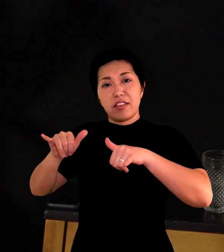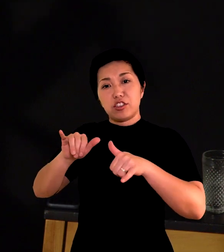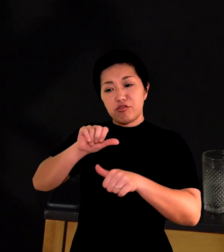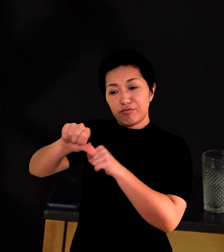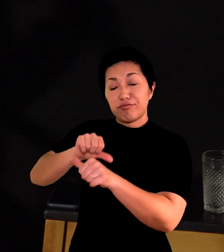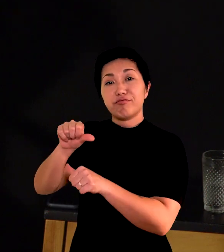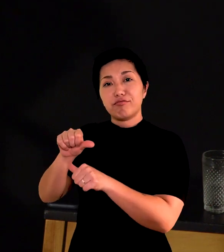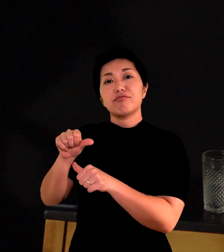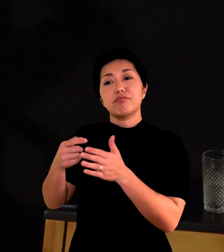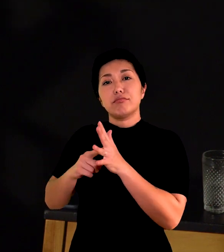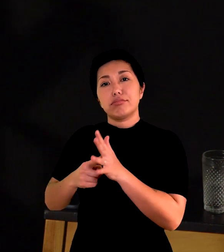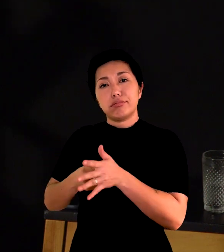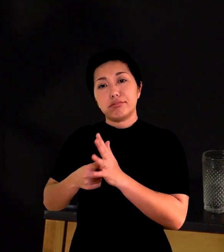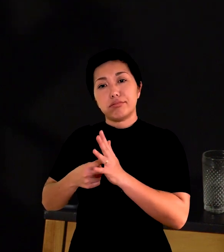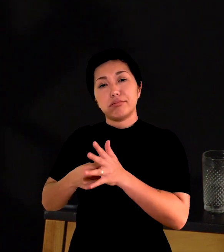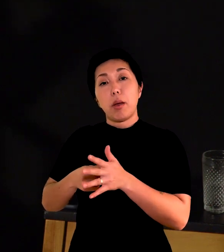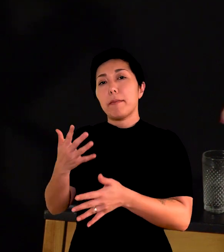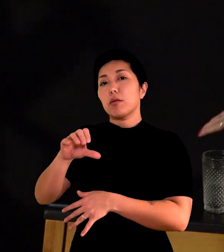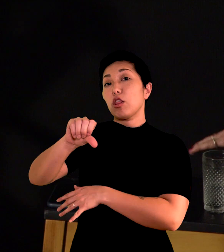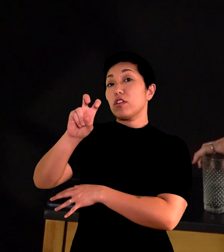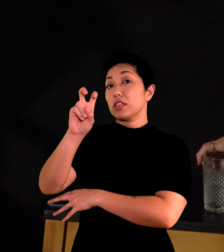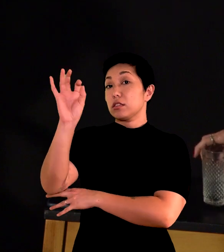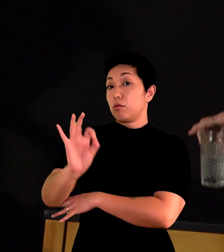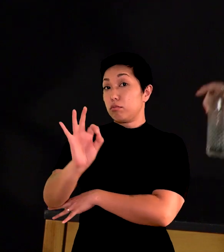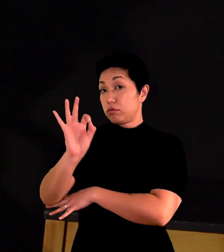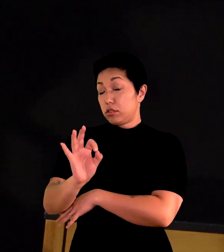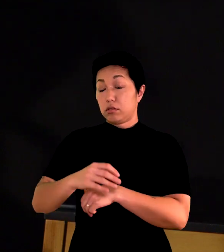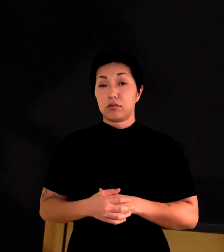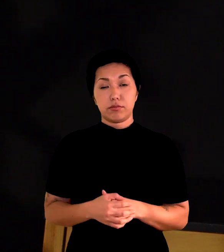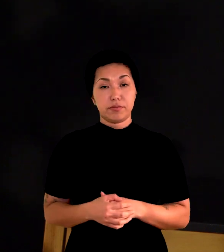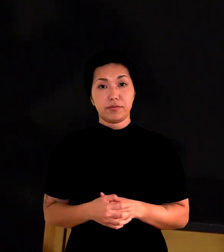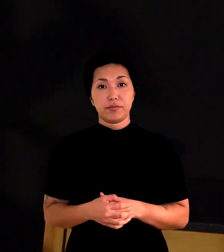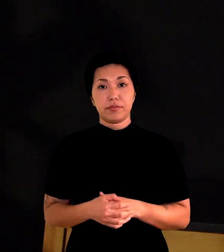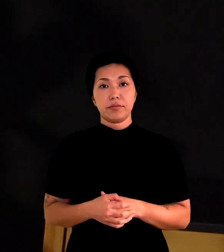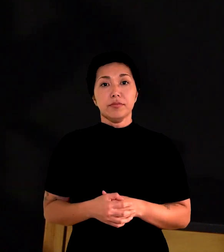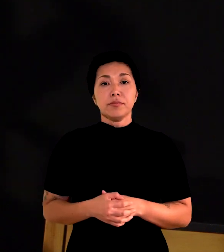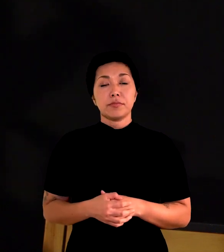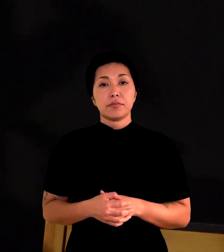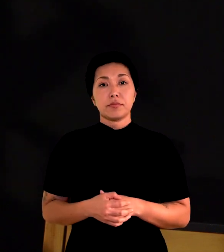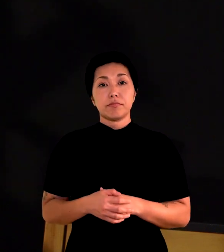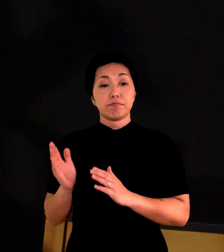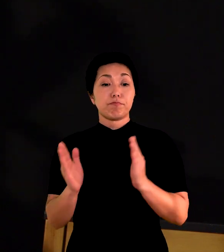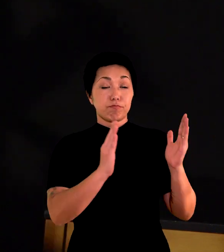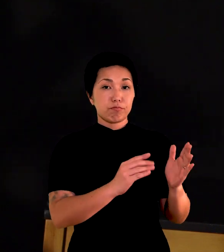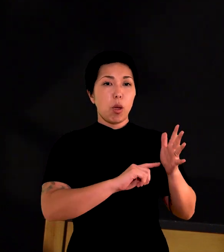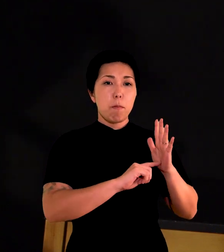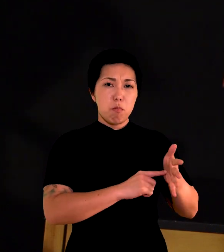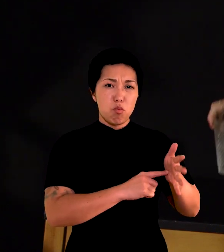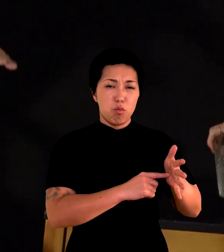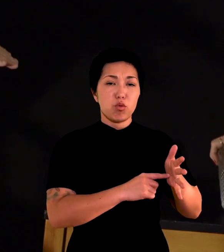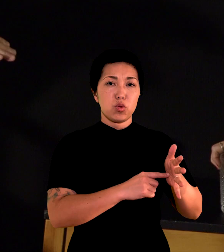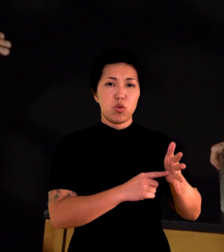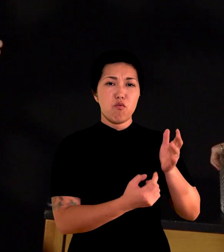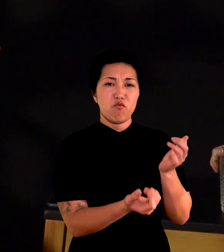de conversão de energia em trabalho da ordem de 95%. Tá certo?